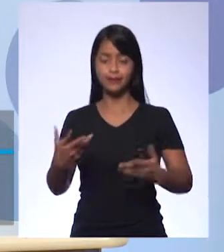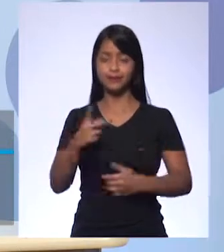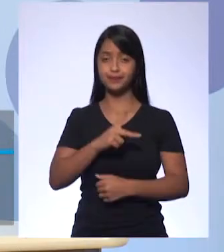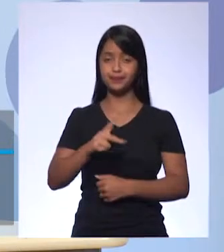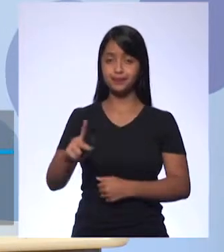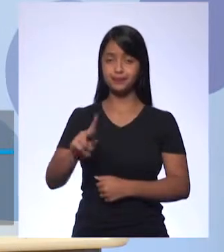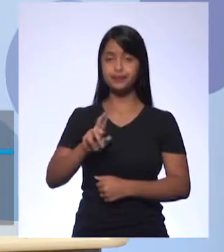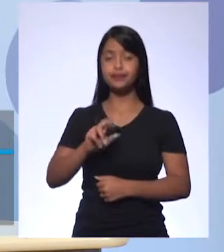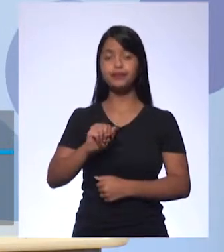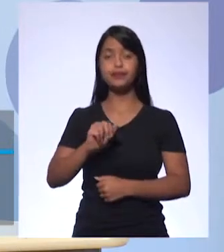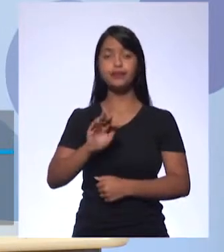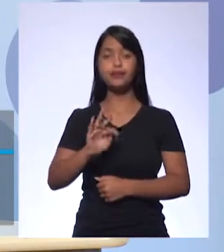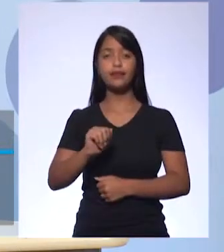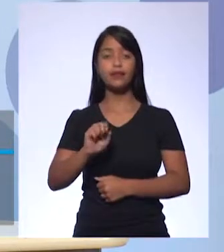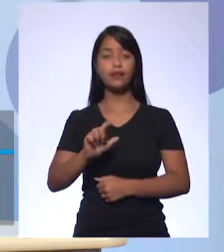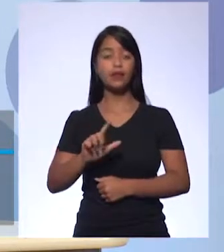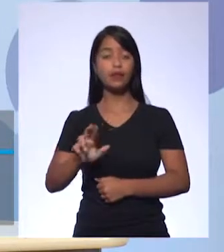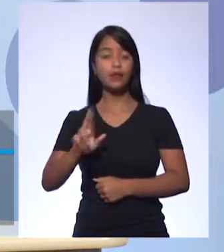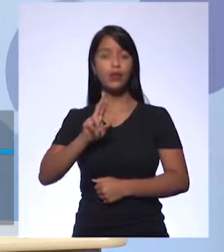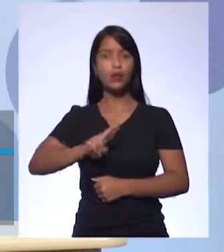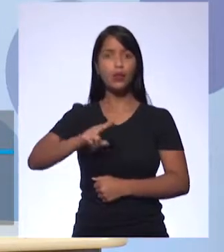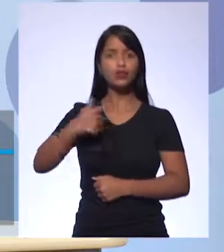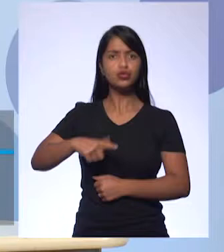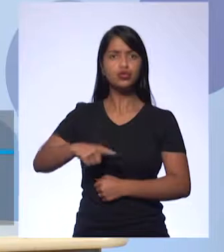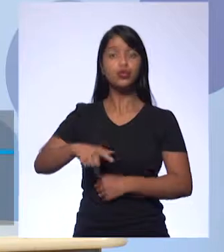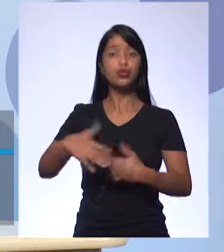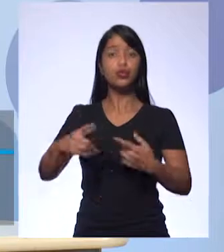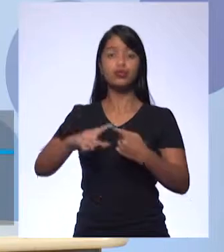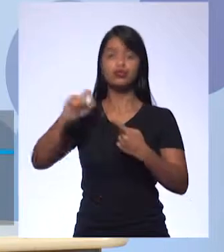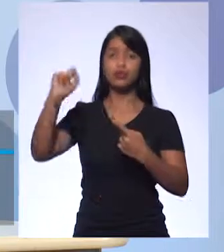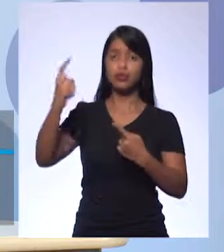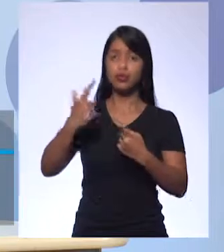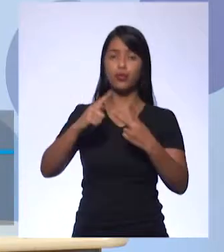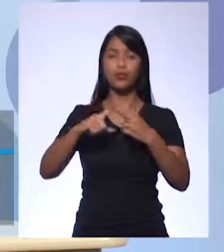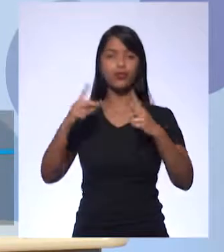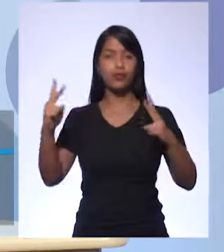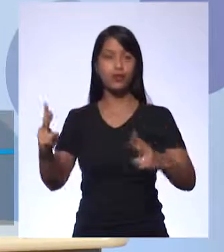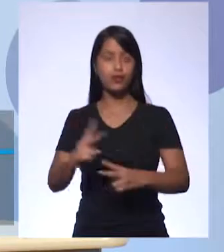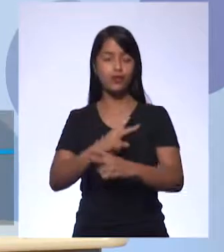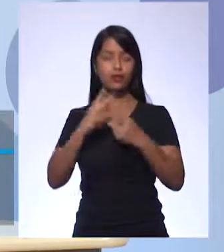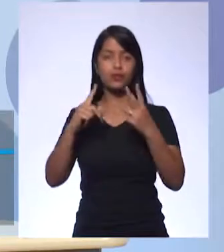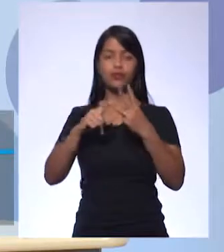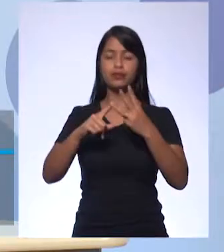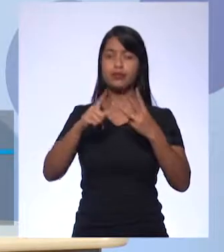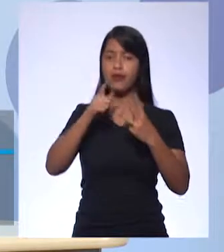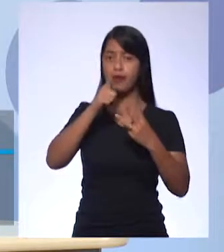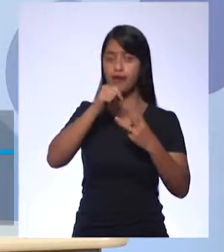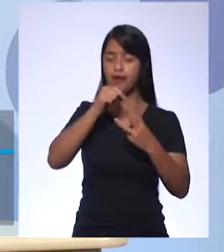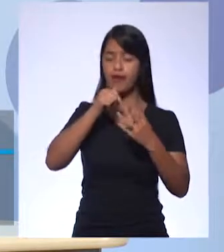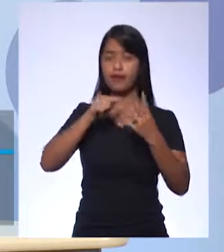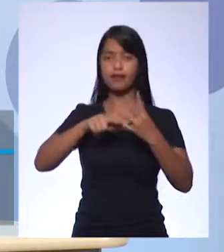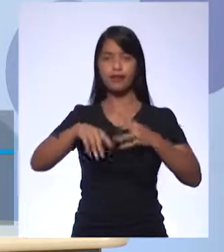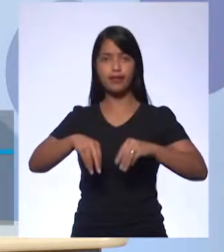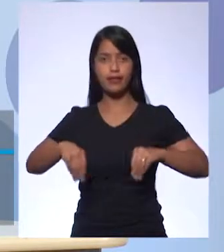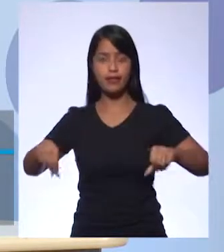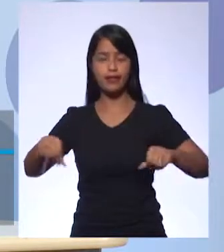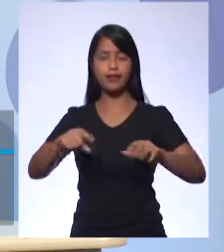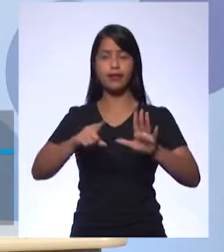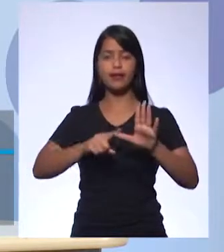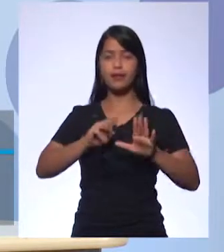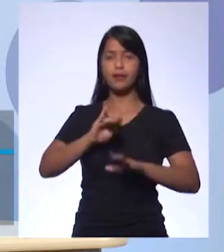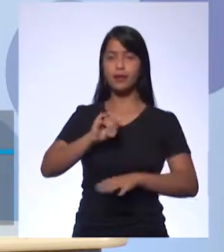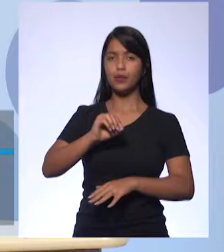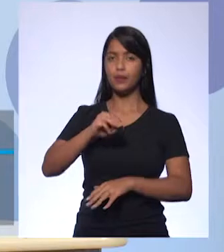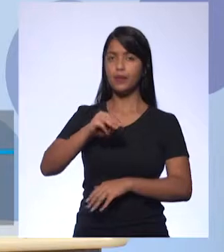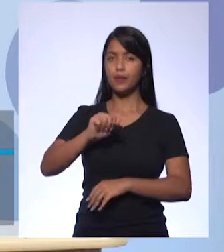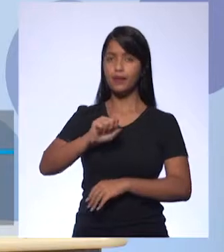Fontes de energia renováveis, solar, eólica, hidrelétrica, geotérmica, da biomassa e etc. E fontes